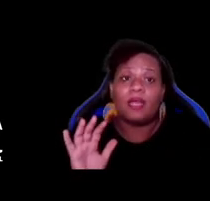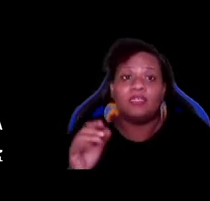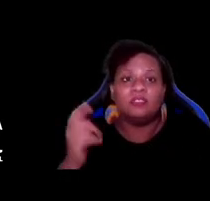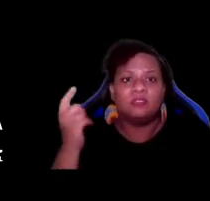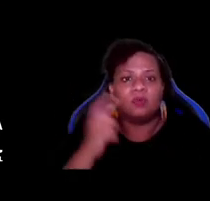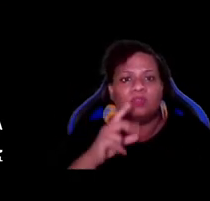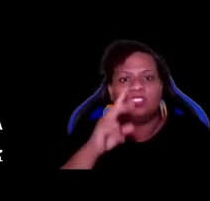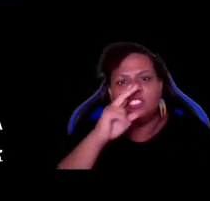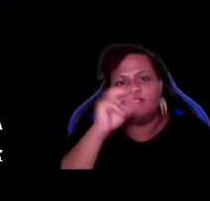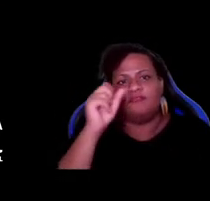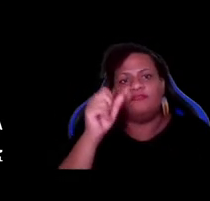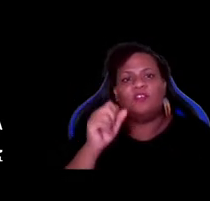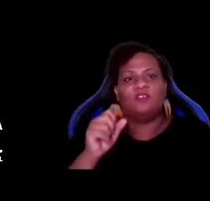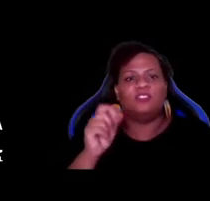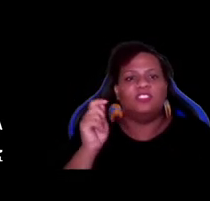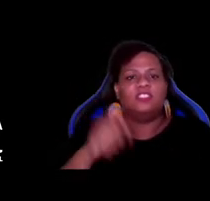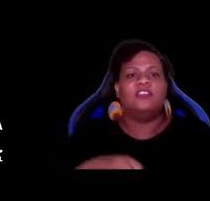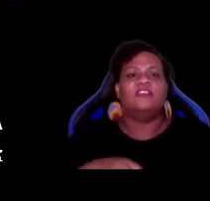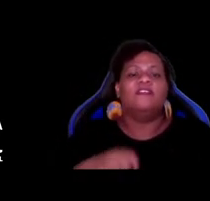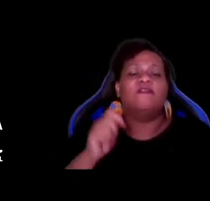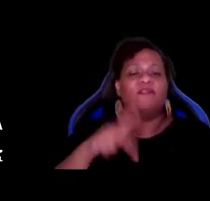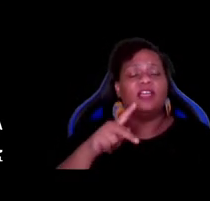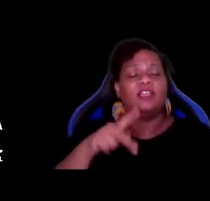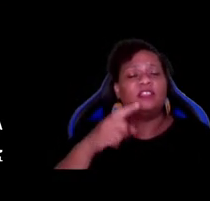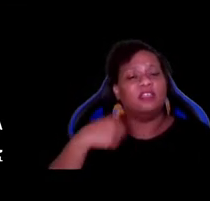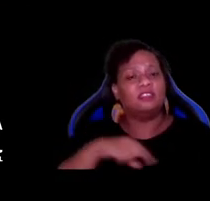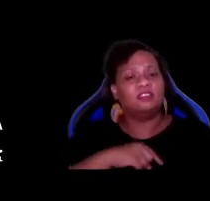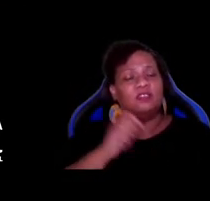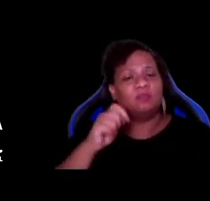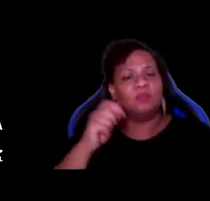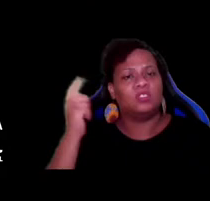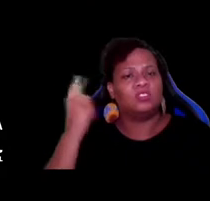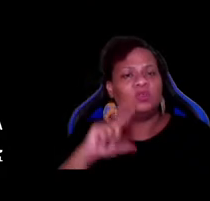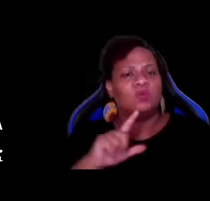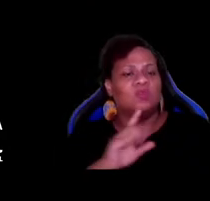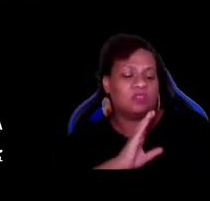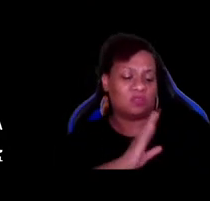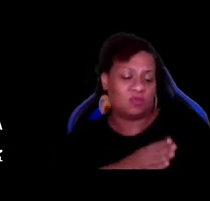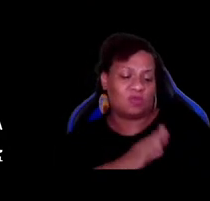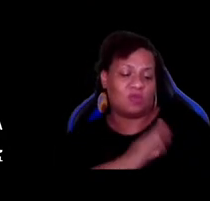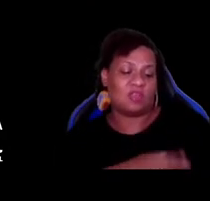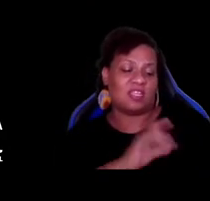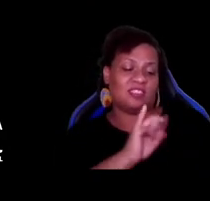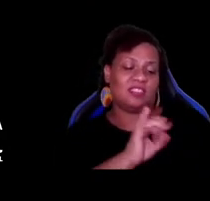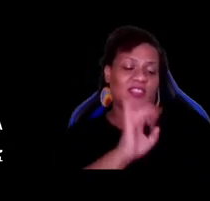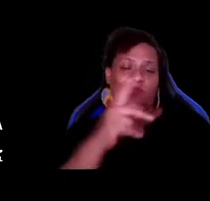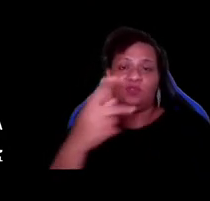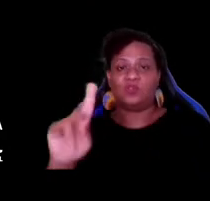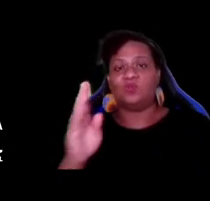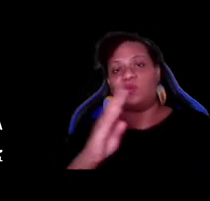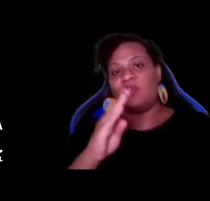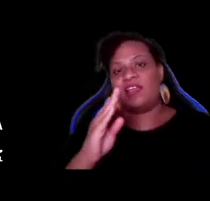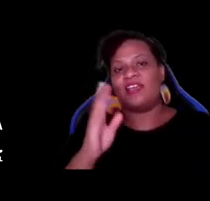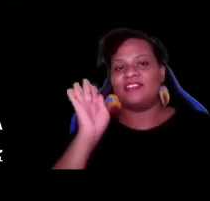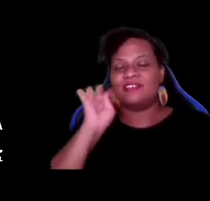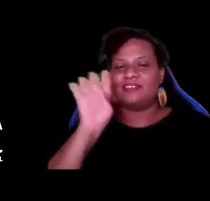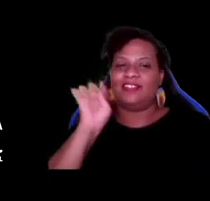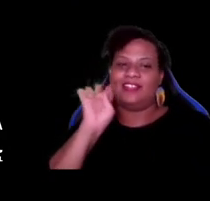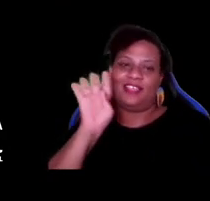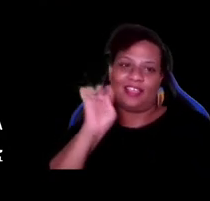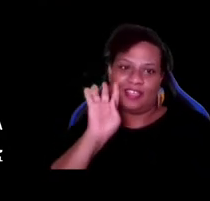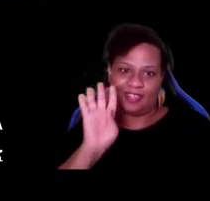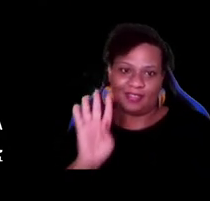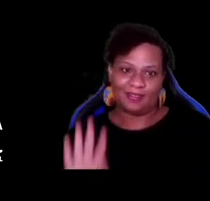intenso e que possa realmente chegar, né, no coração de vocês, na casa de vocês, de uma maneira bacana.